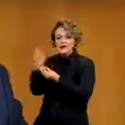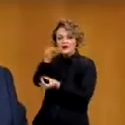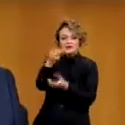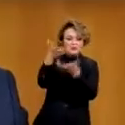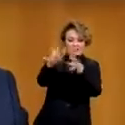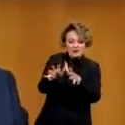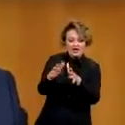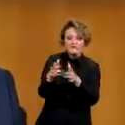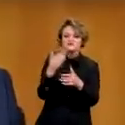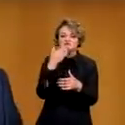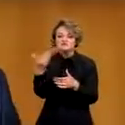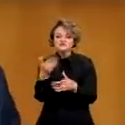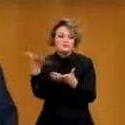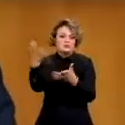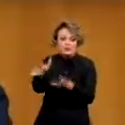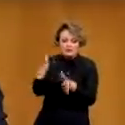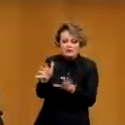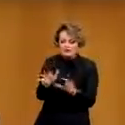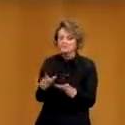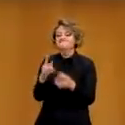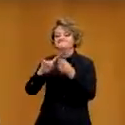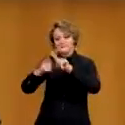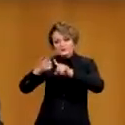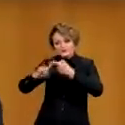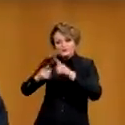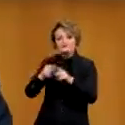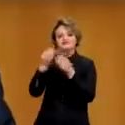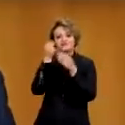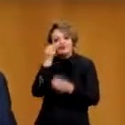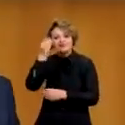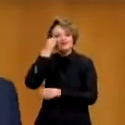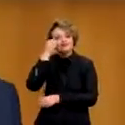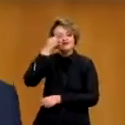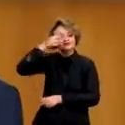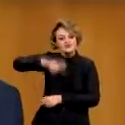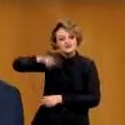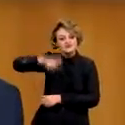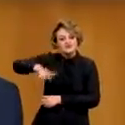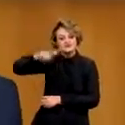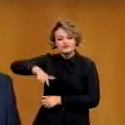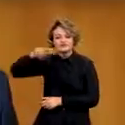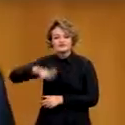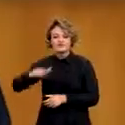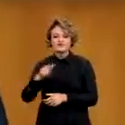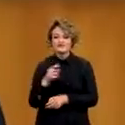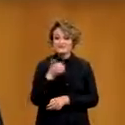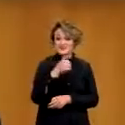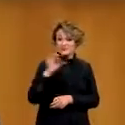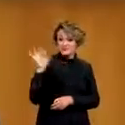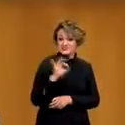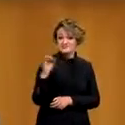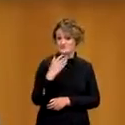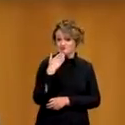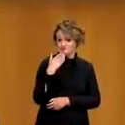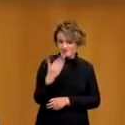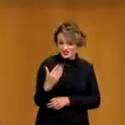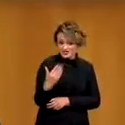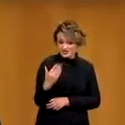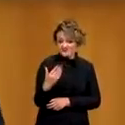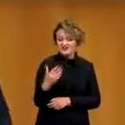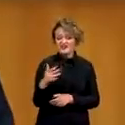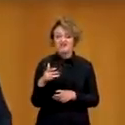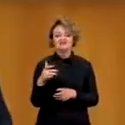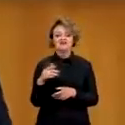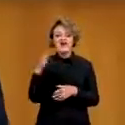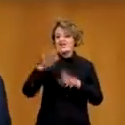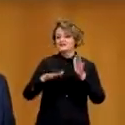metade das coisas que a gente pedia. A gente continuava insistindo. Então, de 100% que a gente reivindicava, às vezes a gente ficava com 60%,